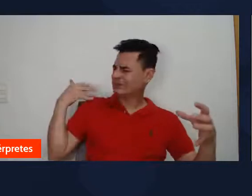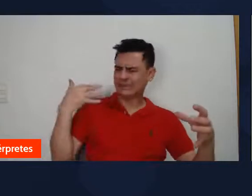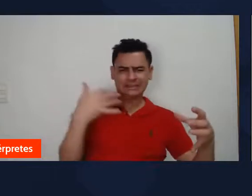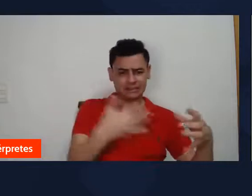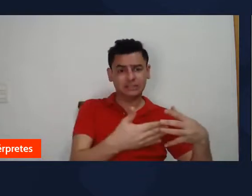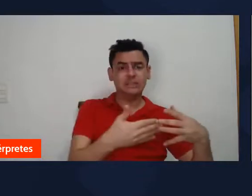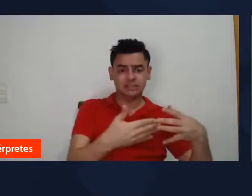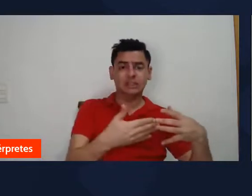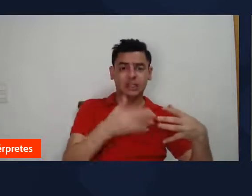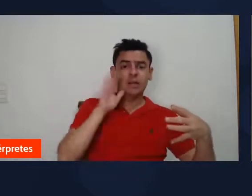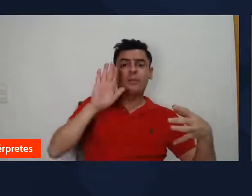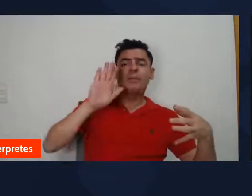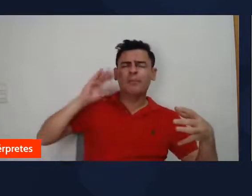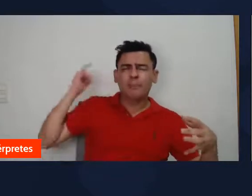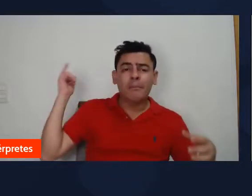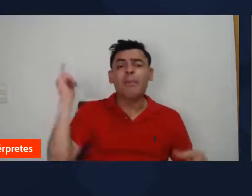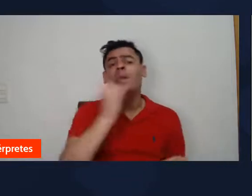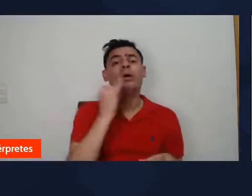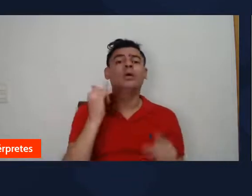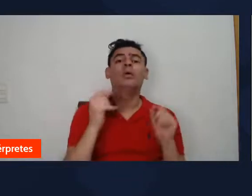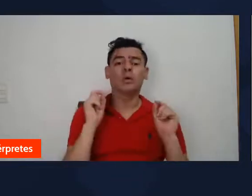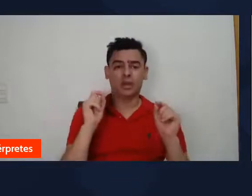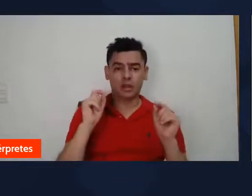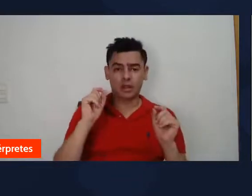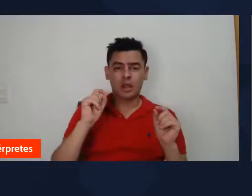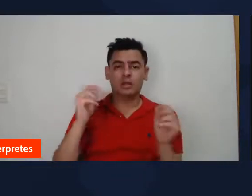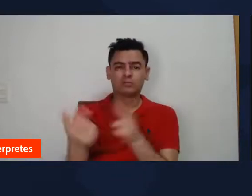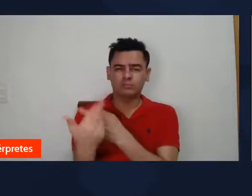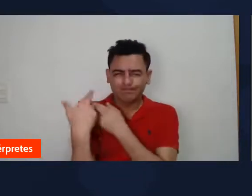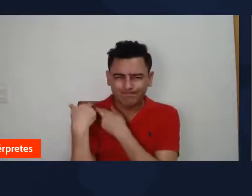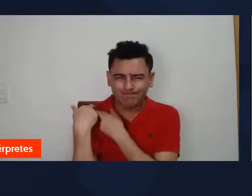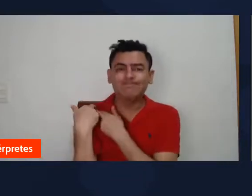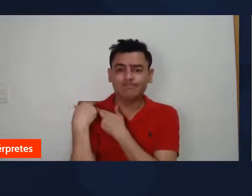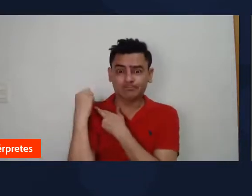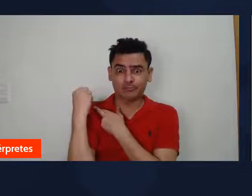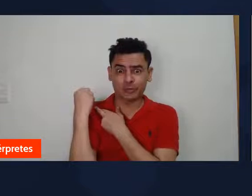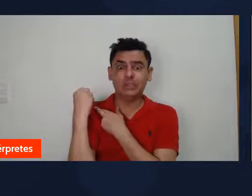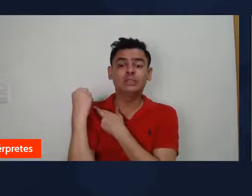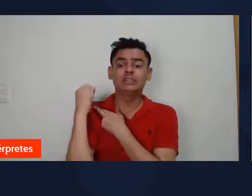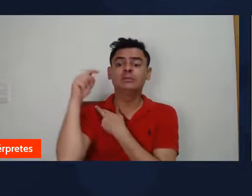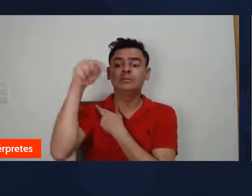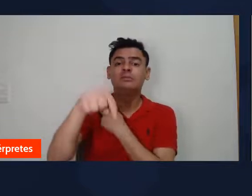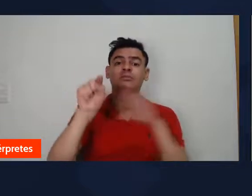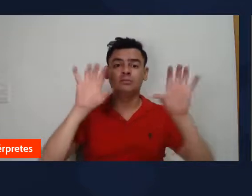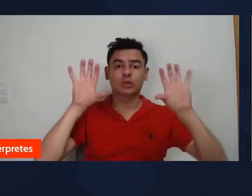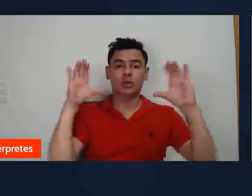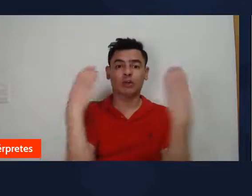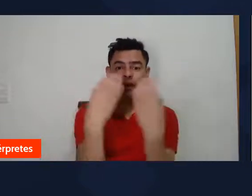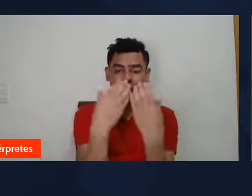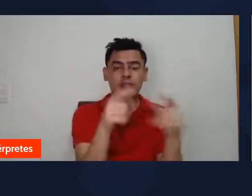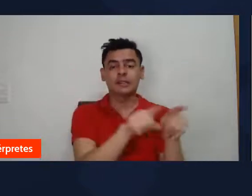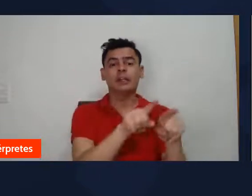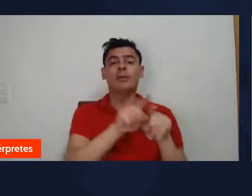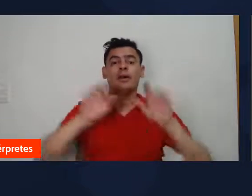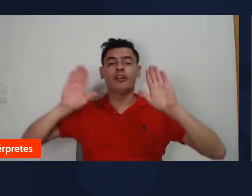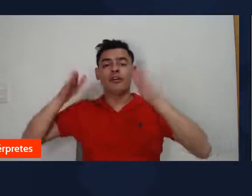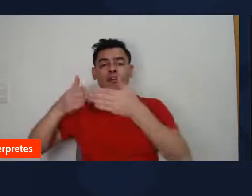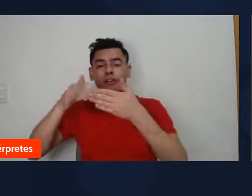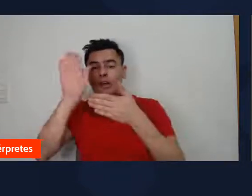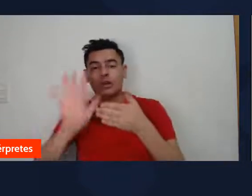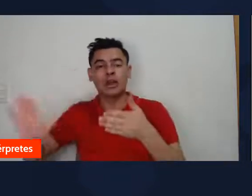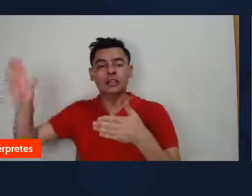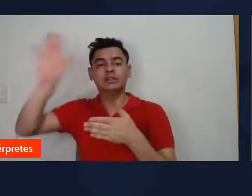é imprescindível, sabemos da enorme responsabilidade dessa conferência e do Fórum Nacional de Educação Popular